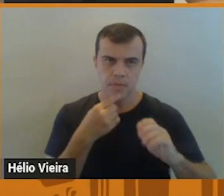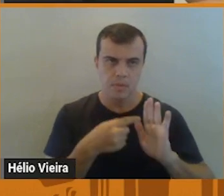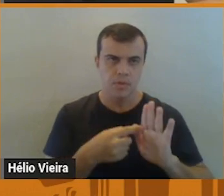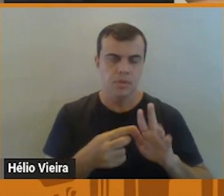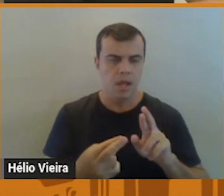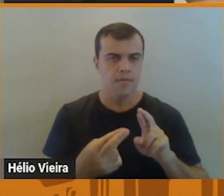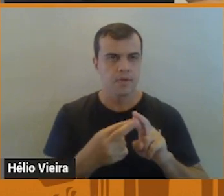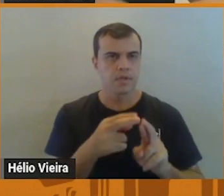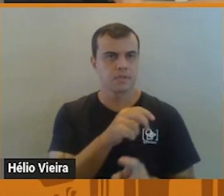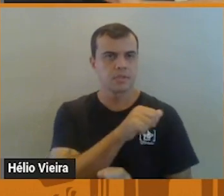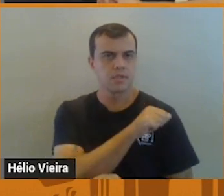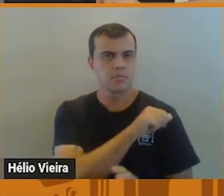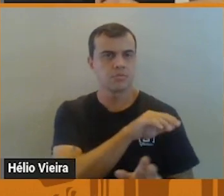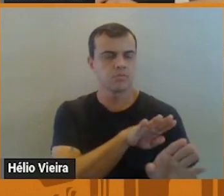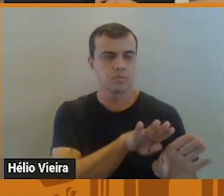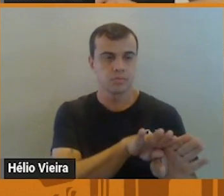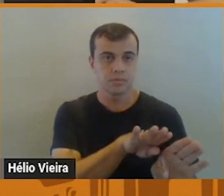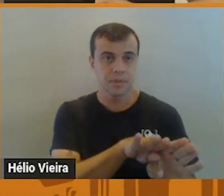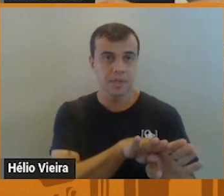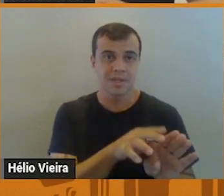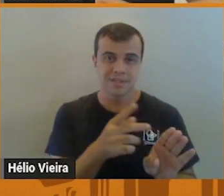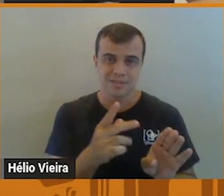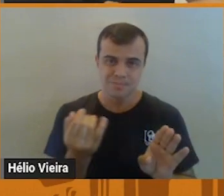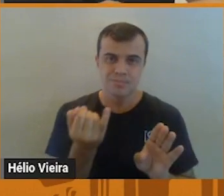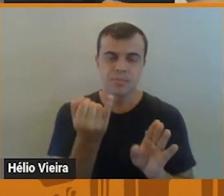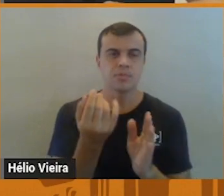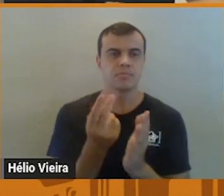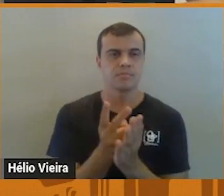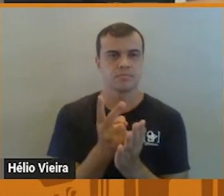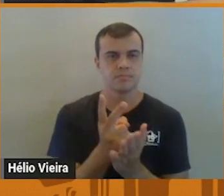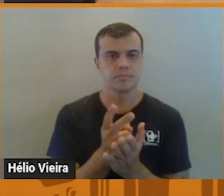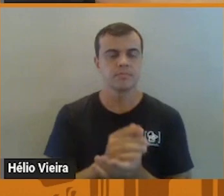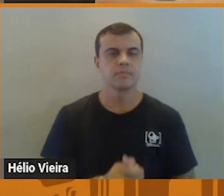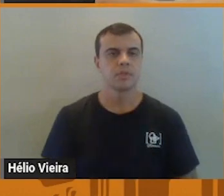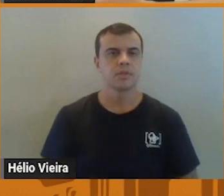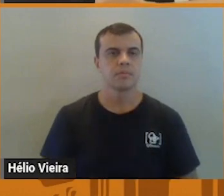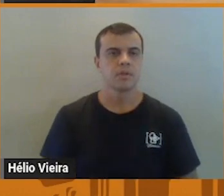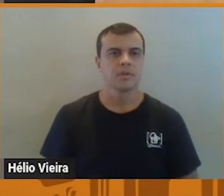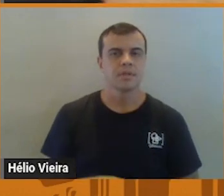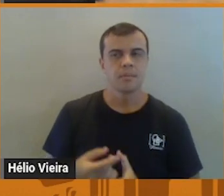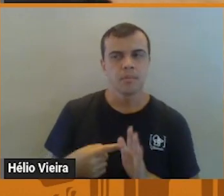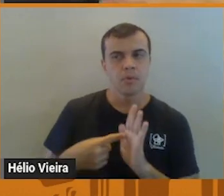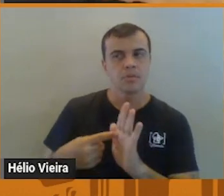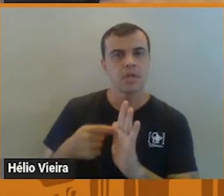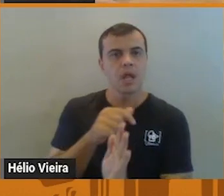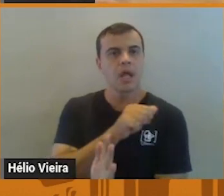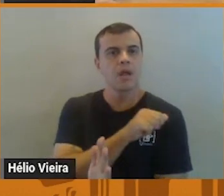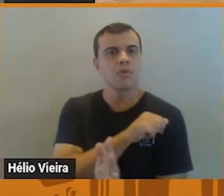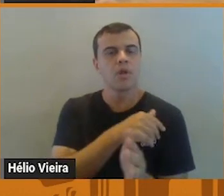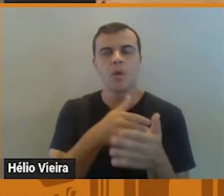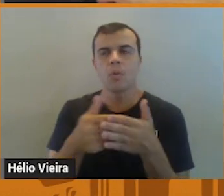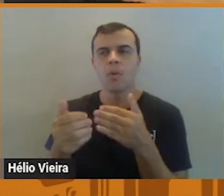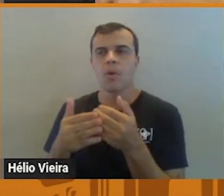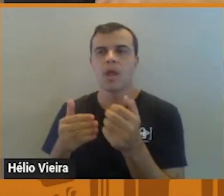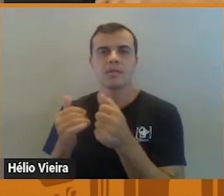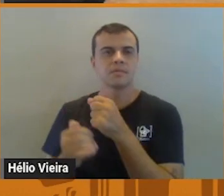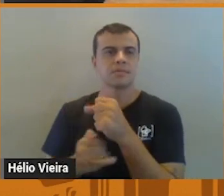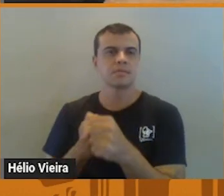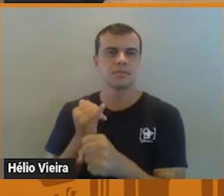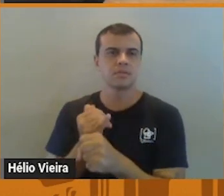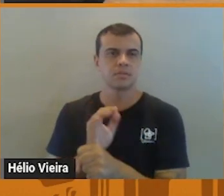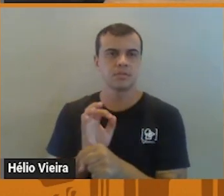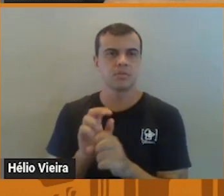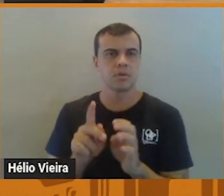referência para os alunos também, porque isso também é importante, passar para os alunos que não é qualquer site, que é um site